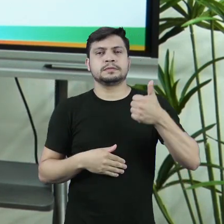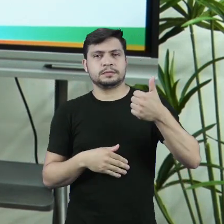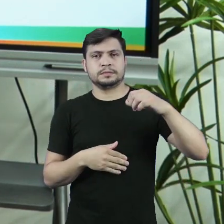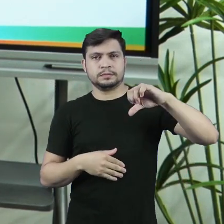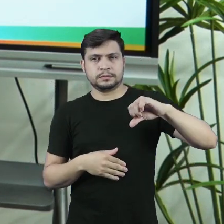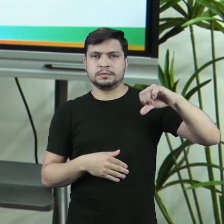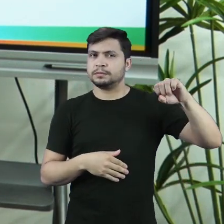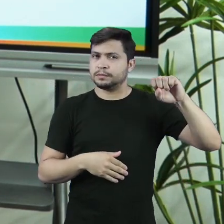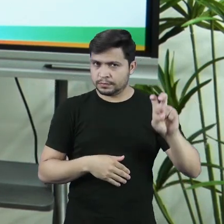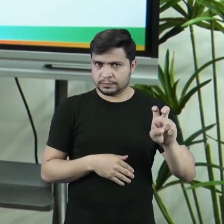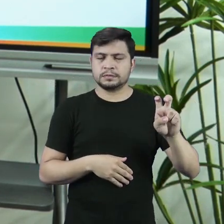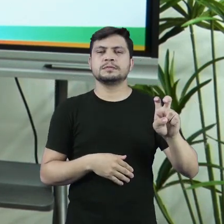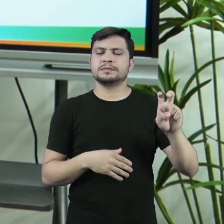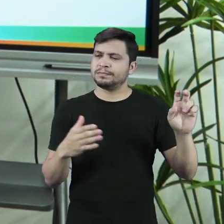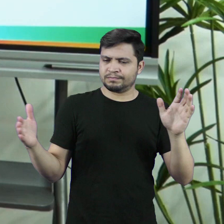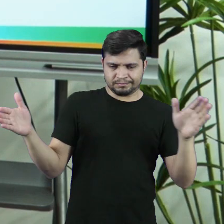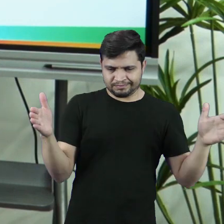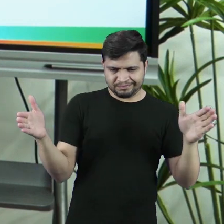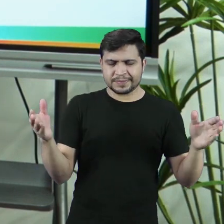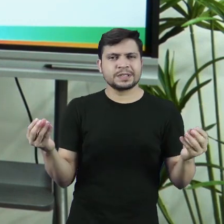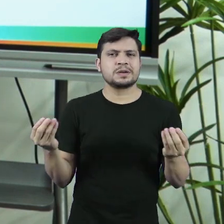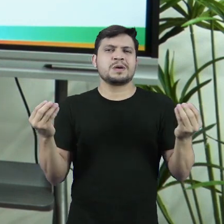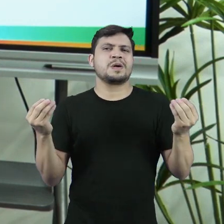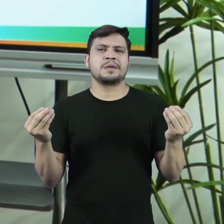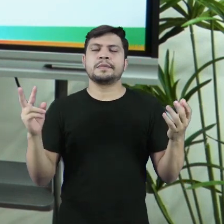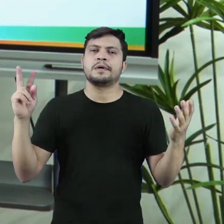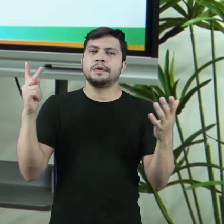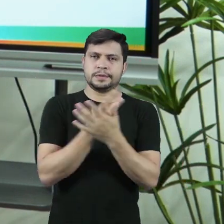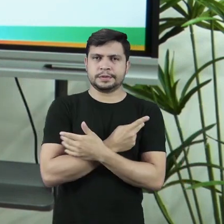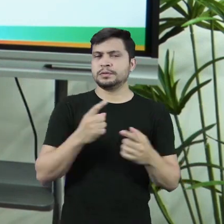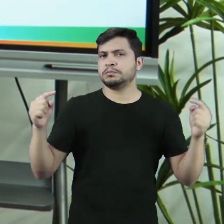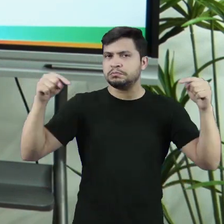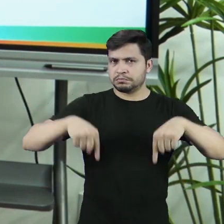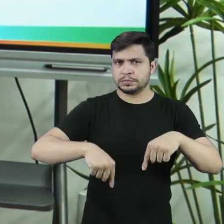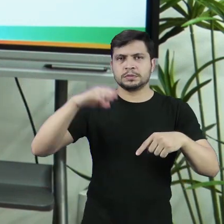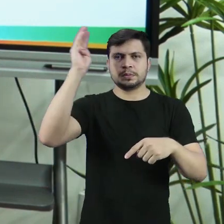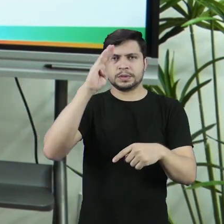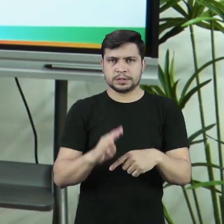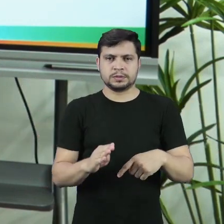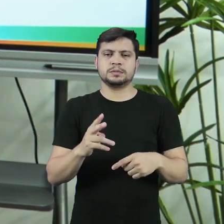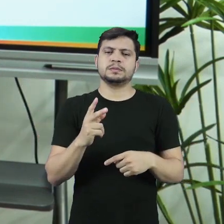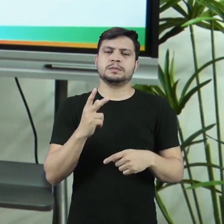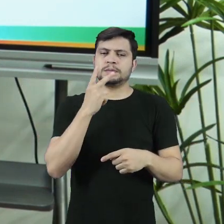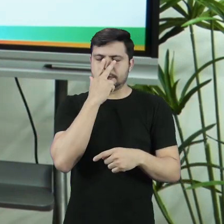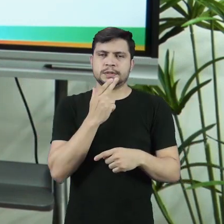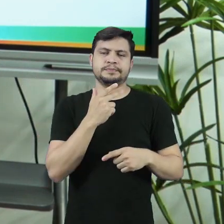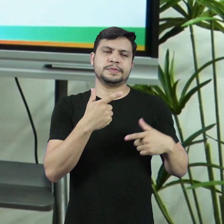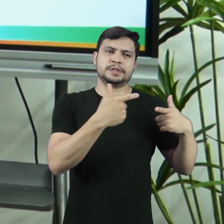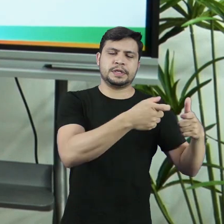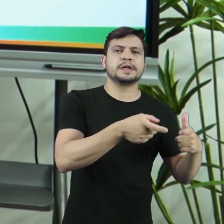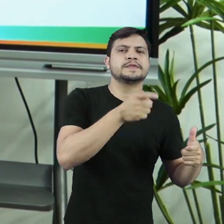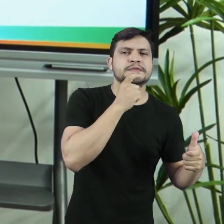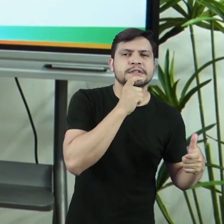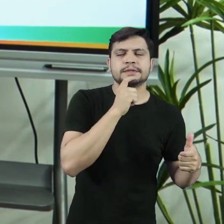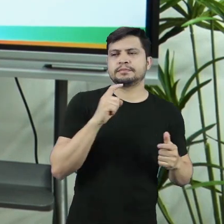militar no Brasil ela não está desassociado à Guerra Fria. Como que um evento não está